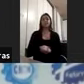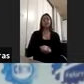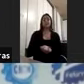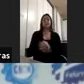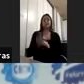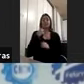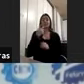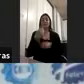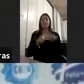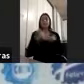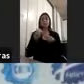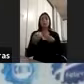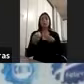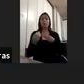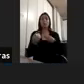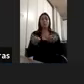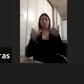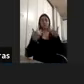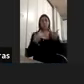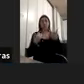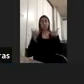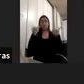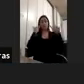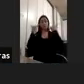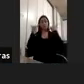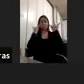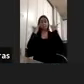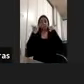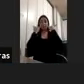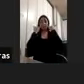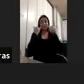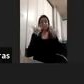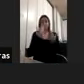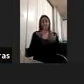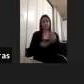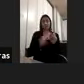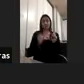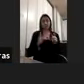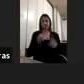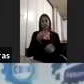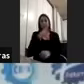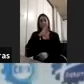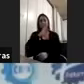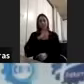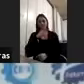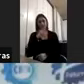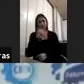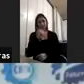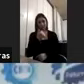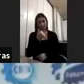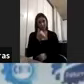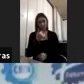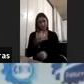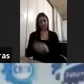vocês estão. Pode falar. Boa tarde, Gilce, tudo bem? Tudo. Levando, né? Uhum. Então,